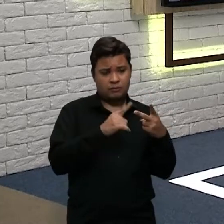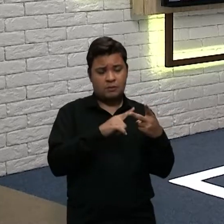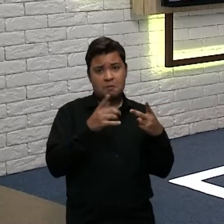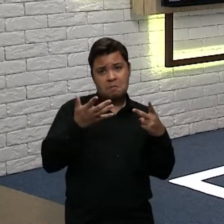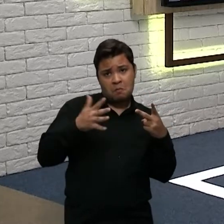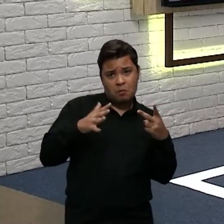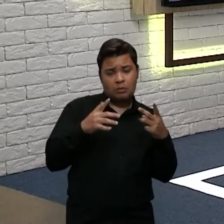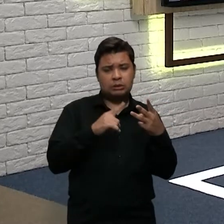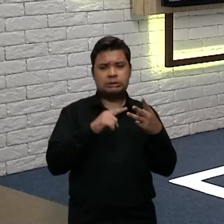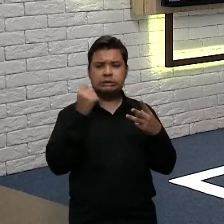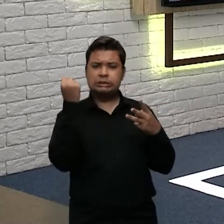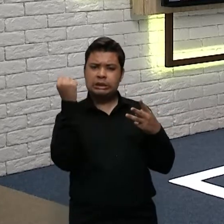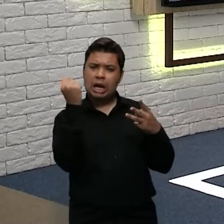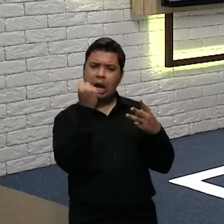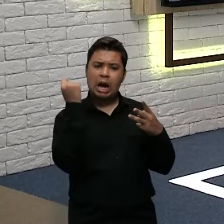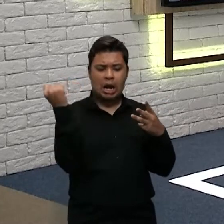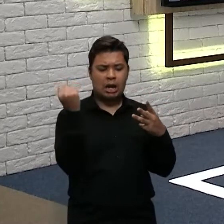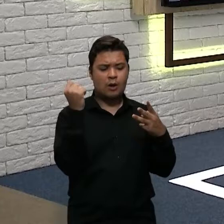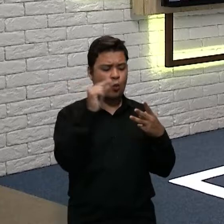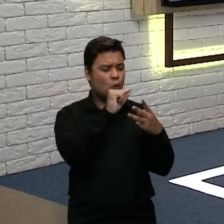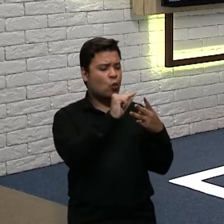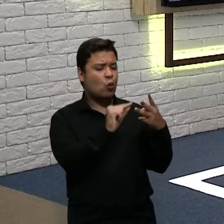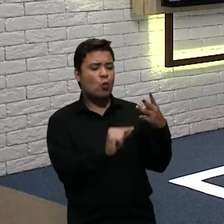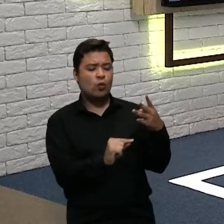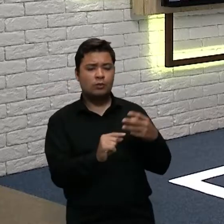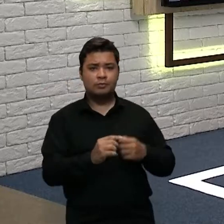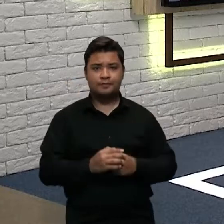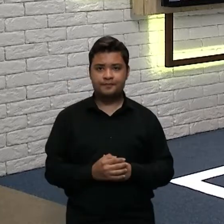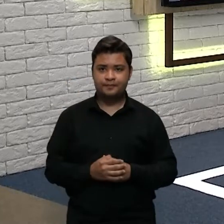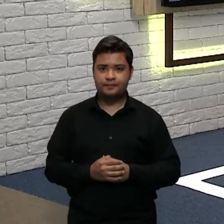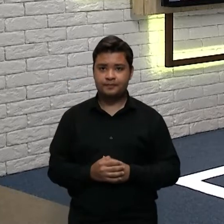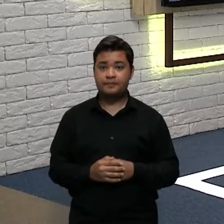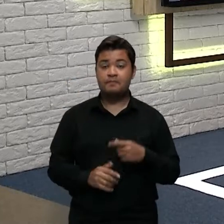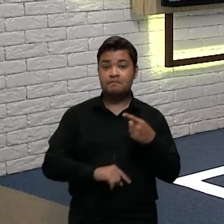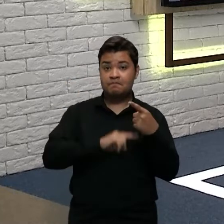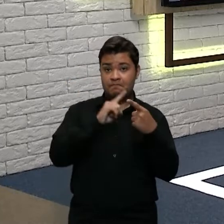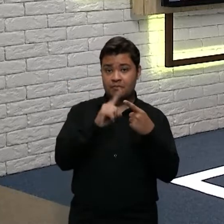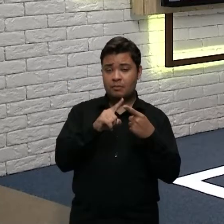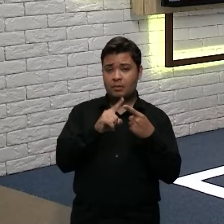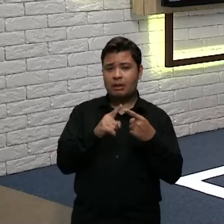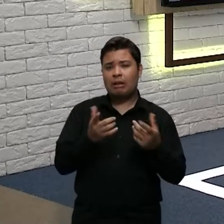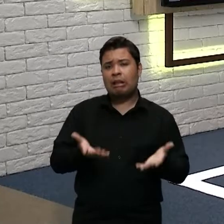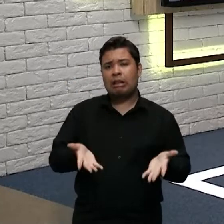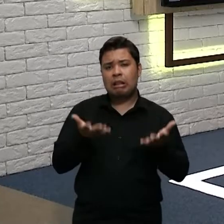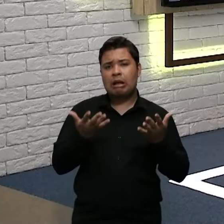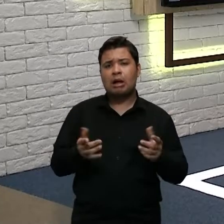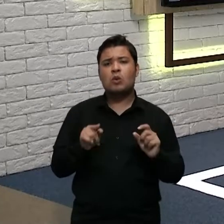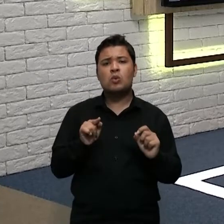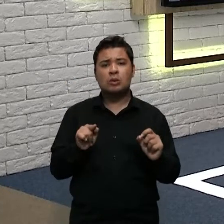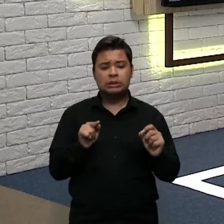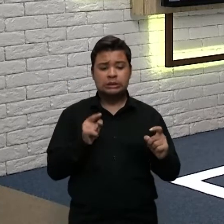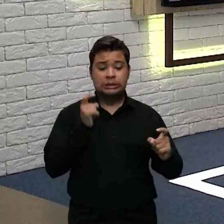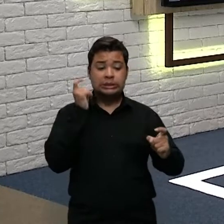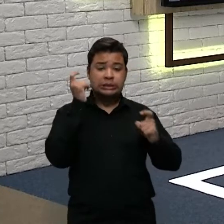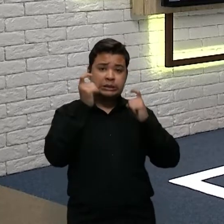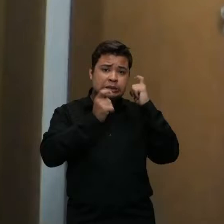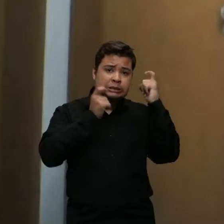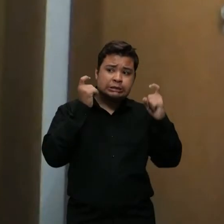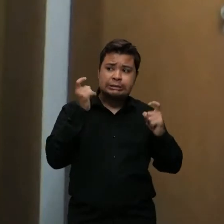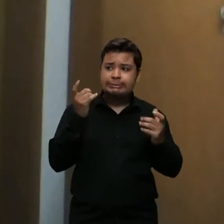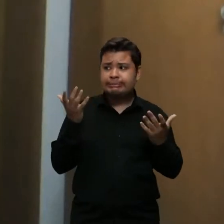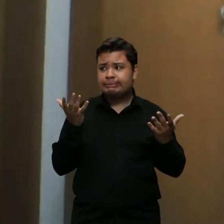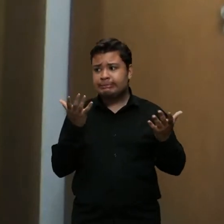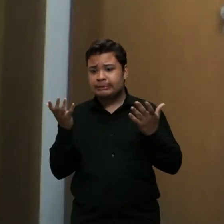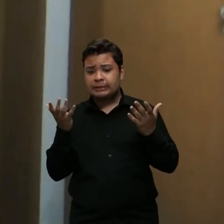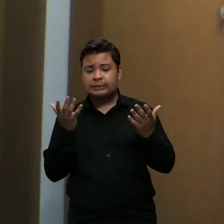A insegurança alimentar leve, ela se refere a uma preocupação, uma incerteza que